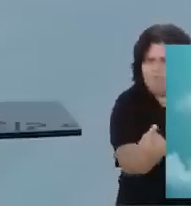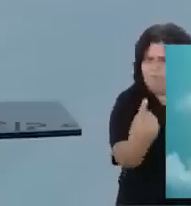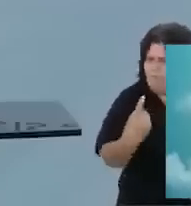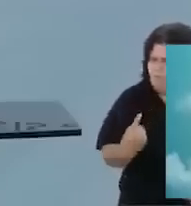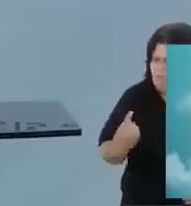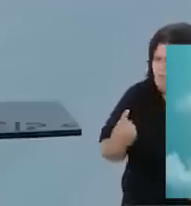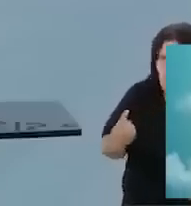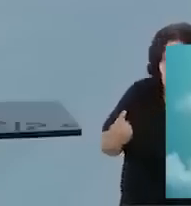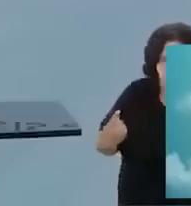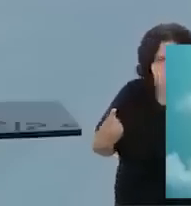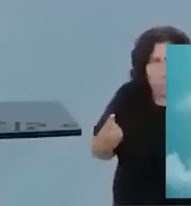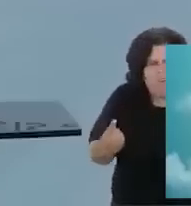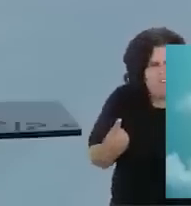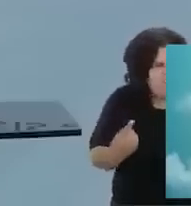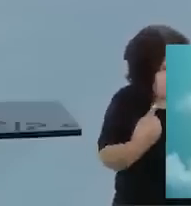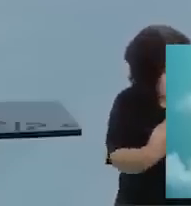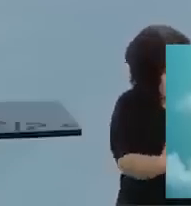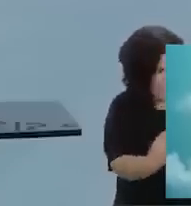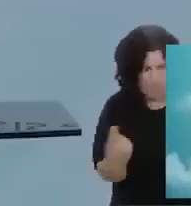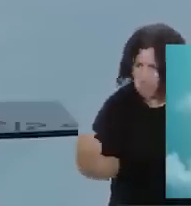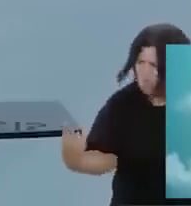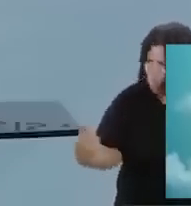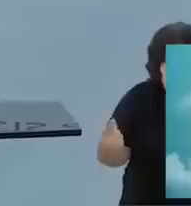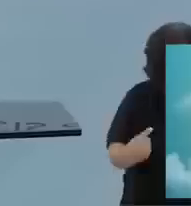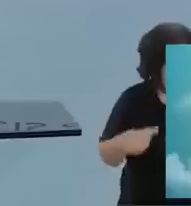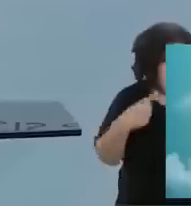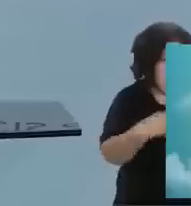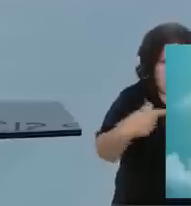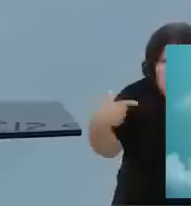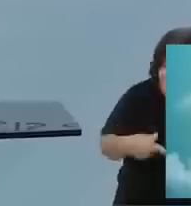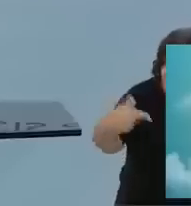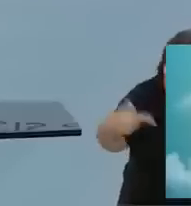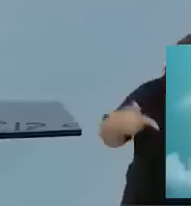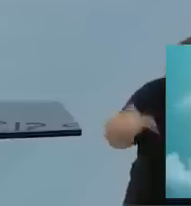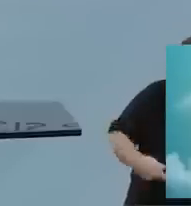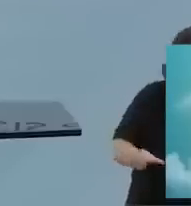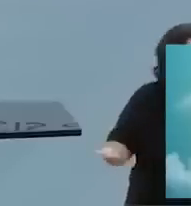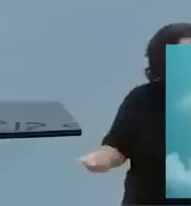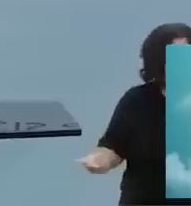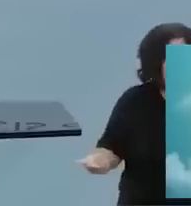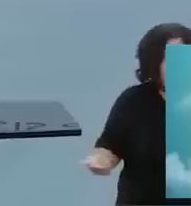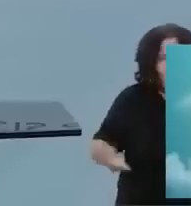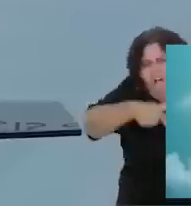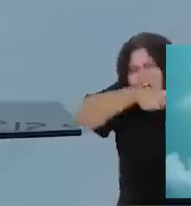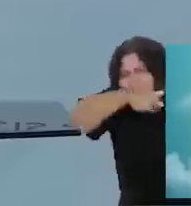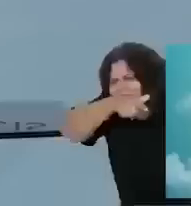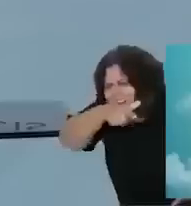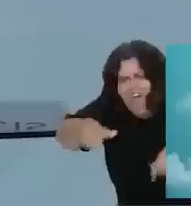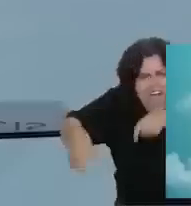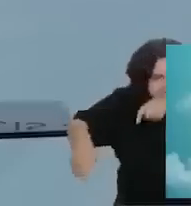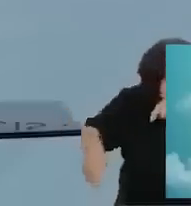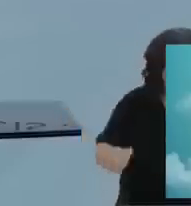fosse visto agredindo outro membro, por exemplo, imagine você mordendo o seu próprio braço,